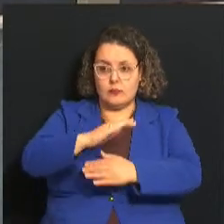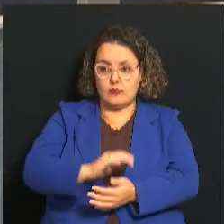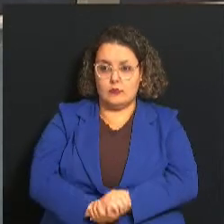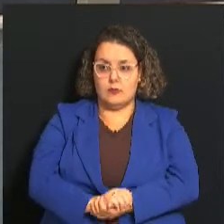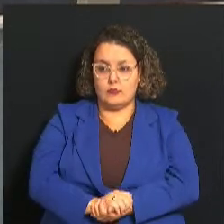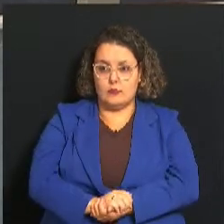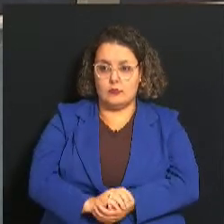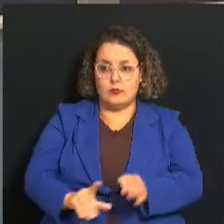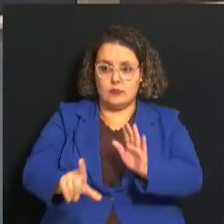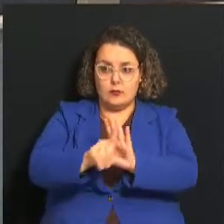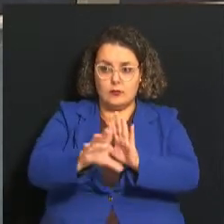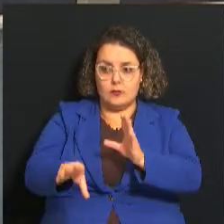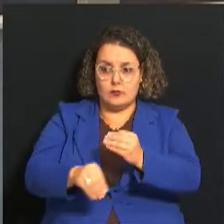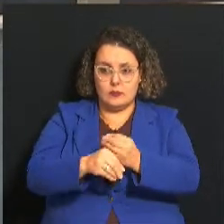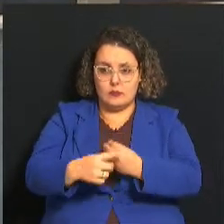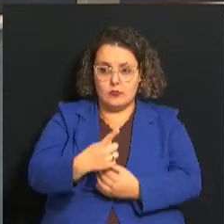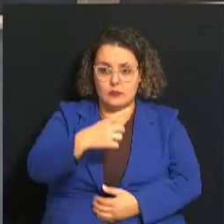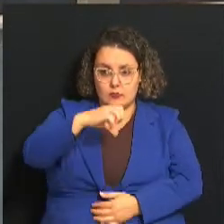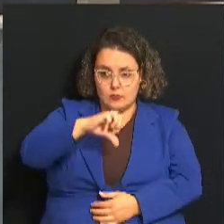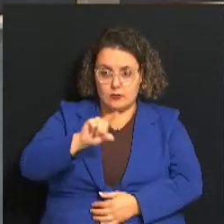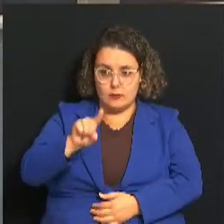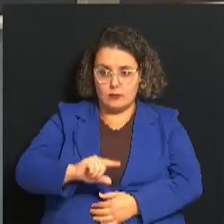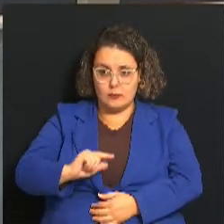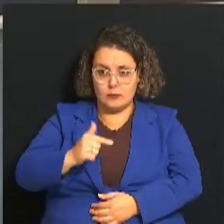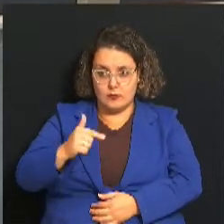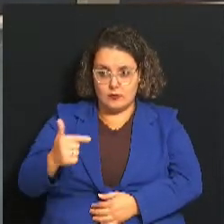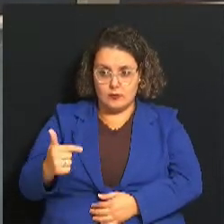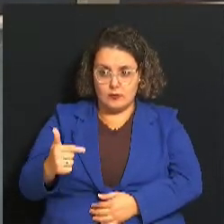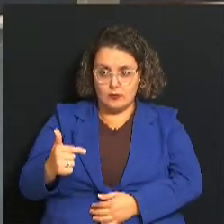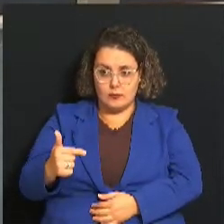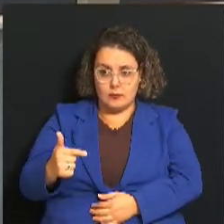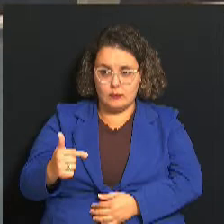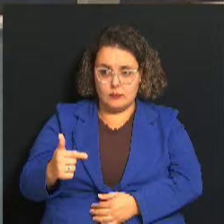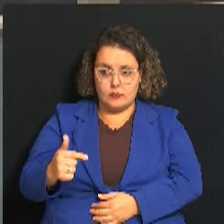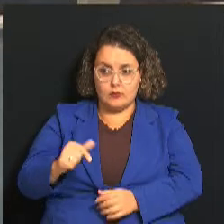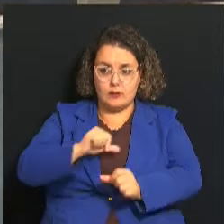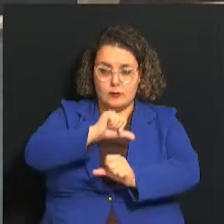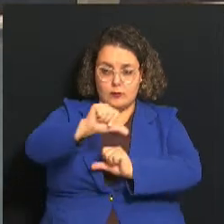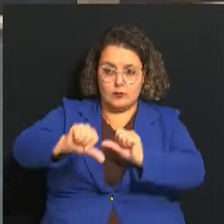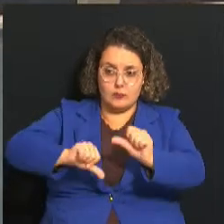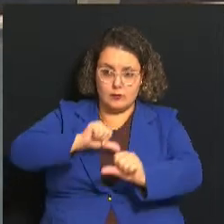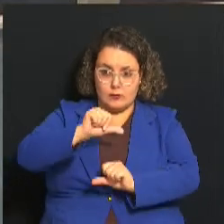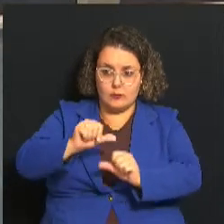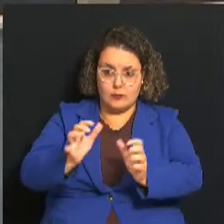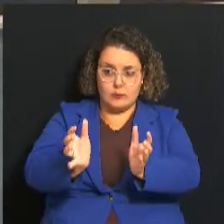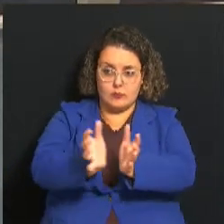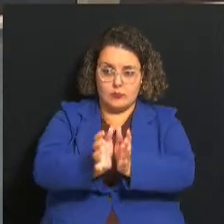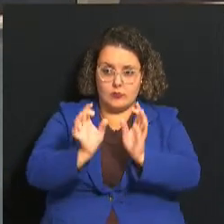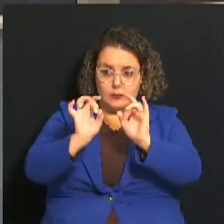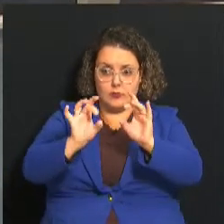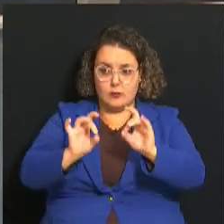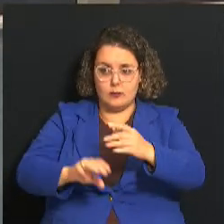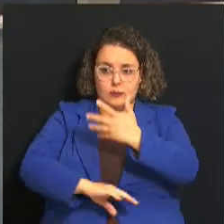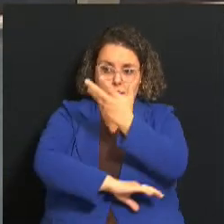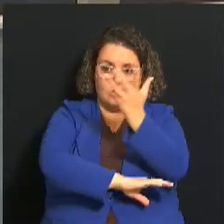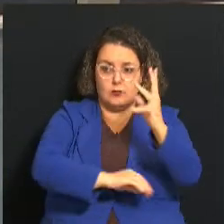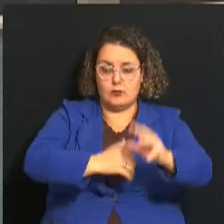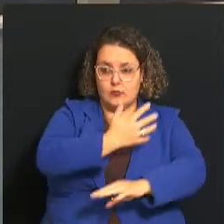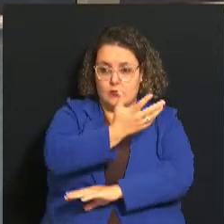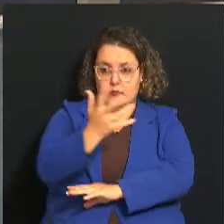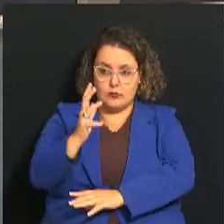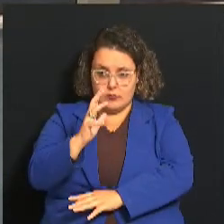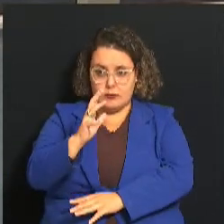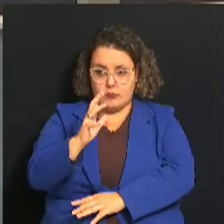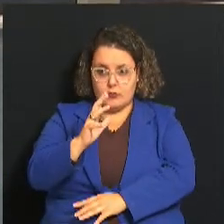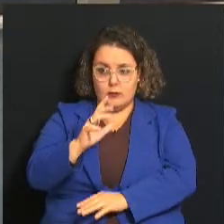Lei Complementar 19 de 2022, né? Que ela altera a Comissão Especial de Arborização, que está constante na